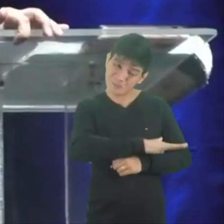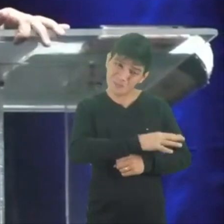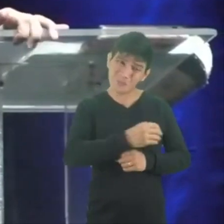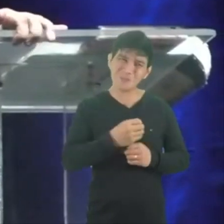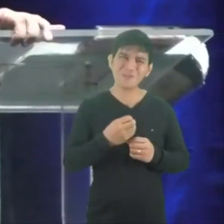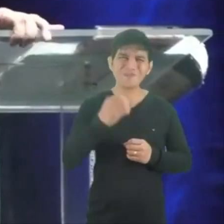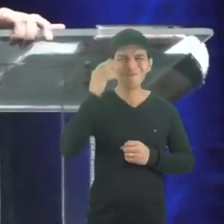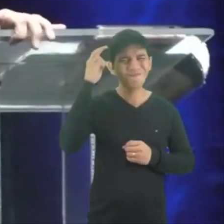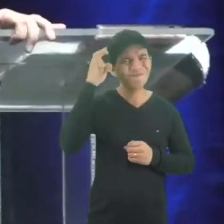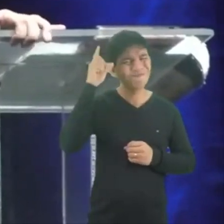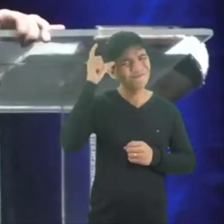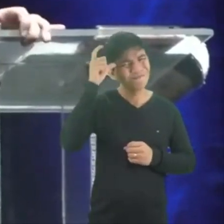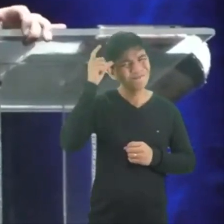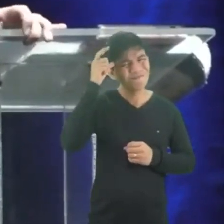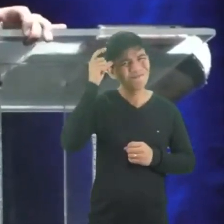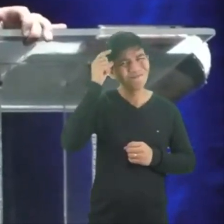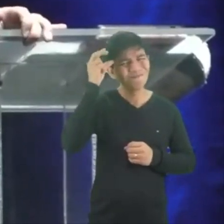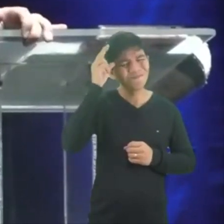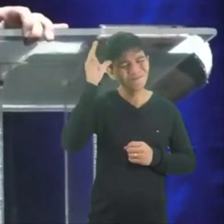avó para cuidar desse menino.